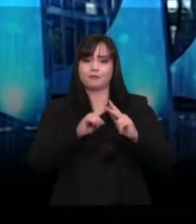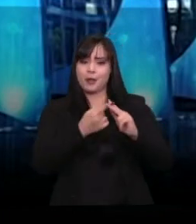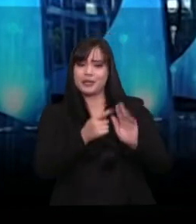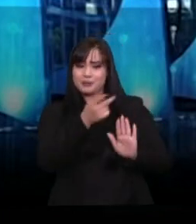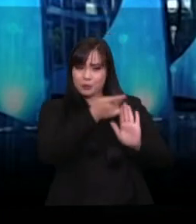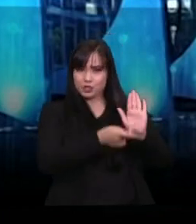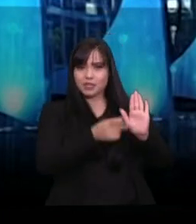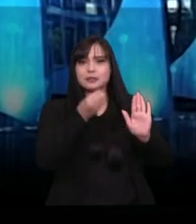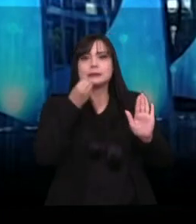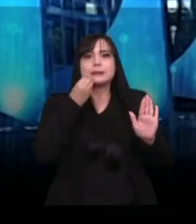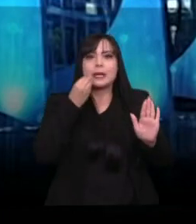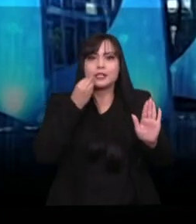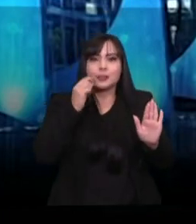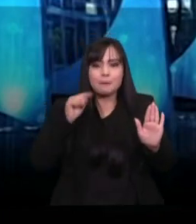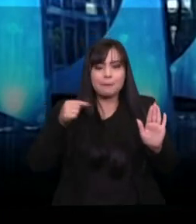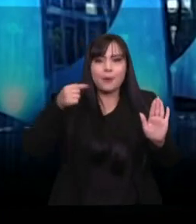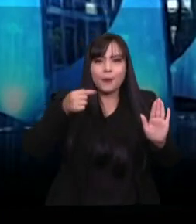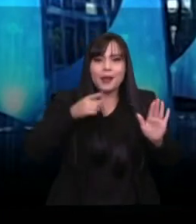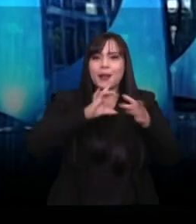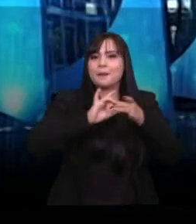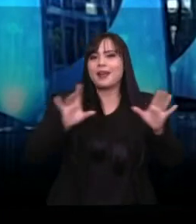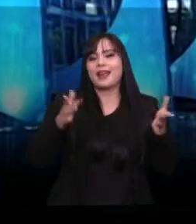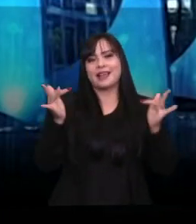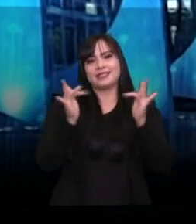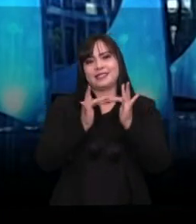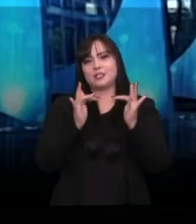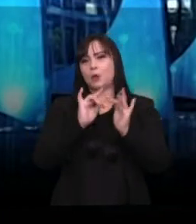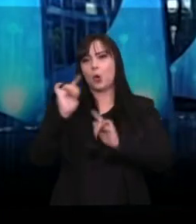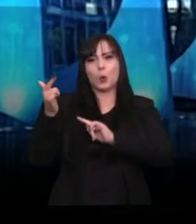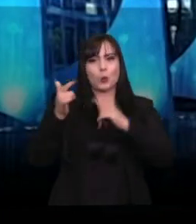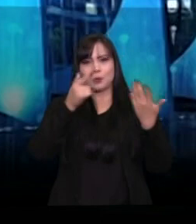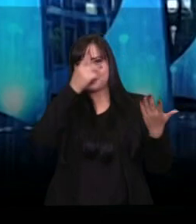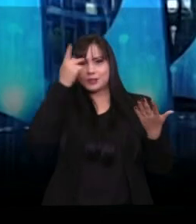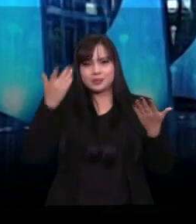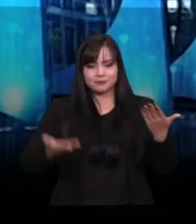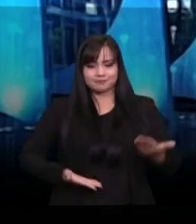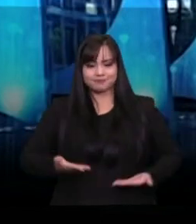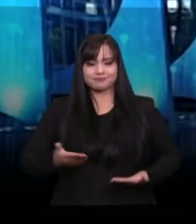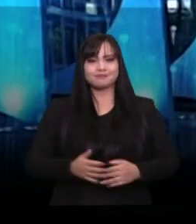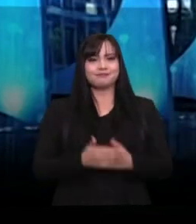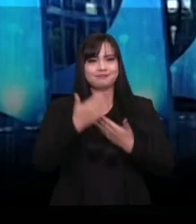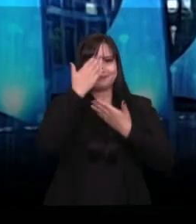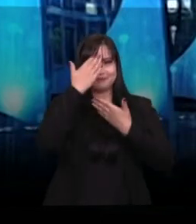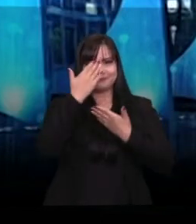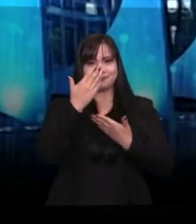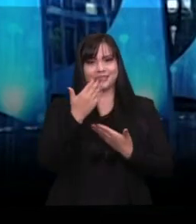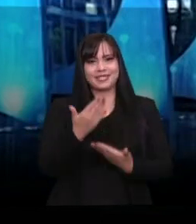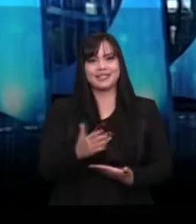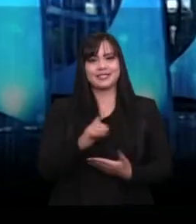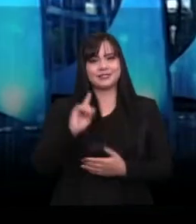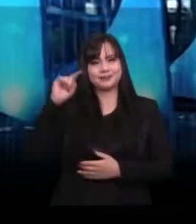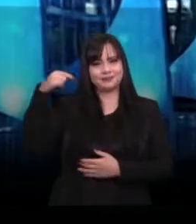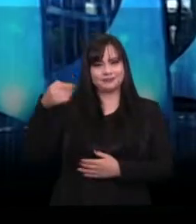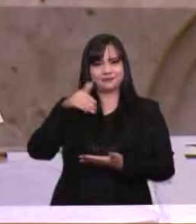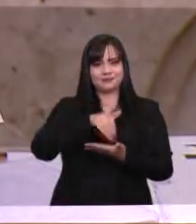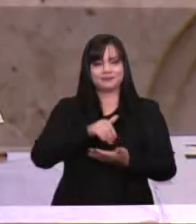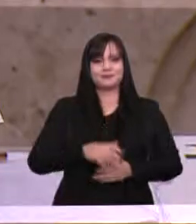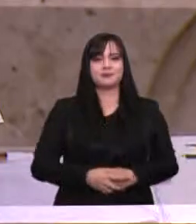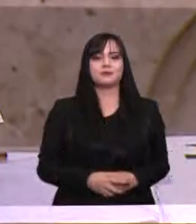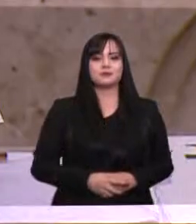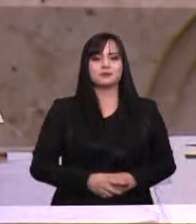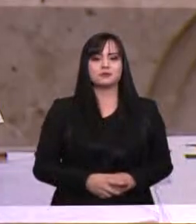fase de teste em breve devem ser liberados para mais servidores Muito obrigado e até mais